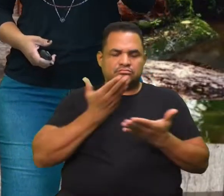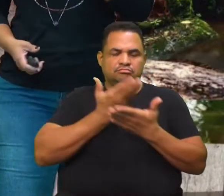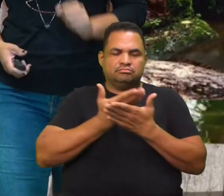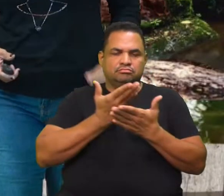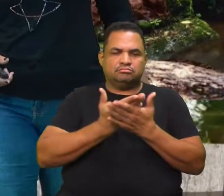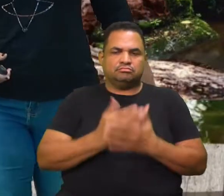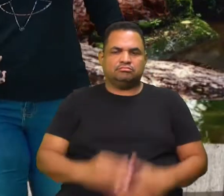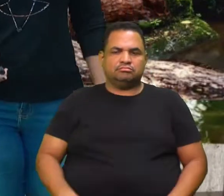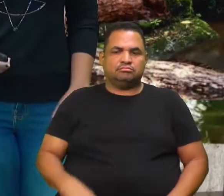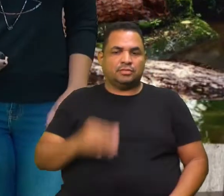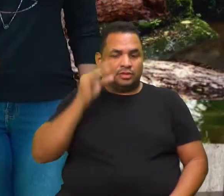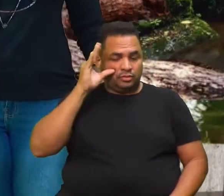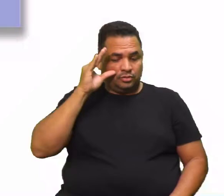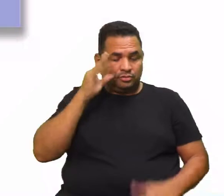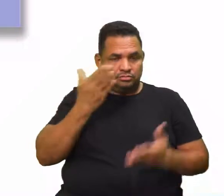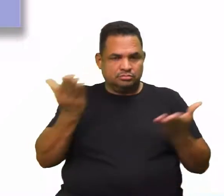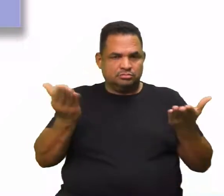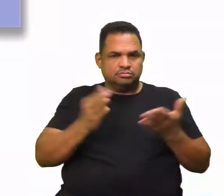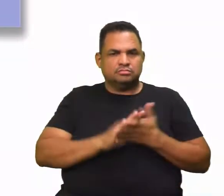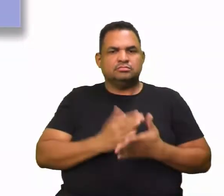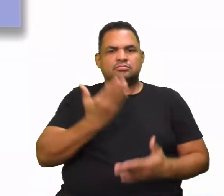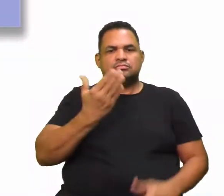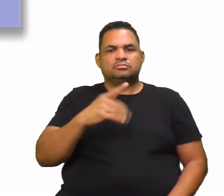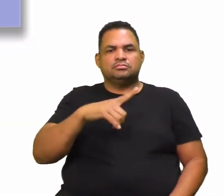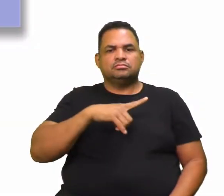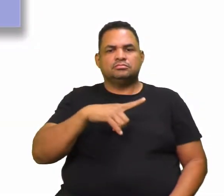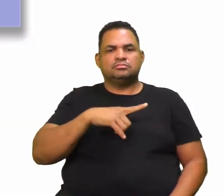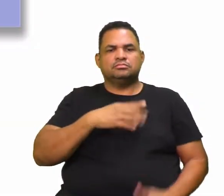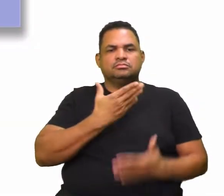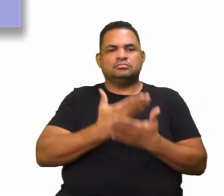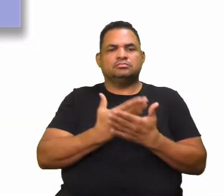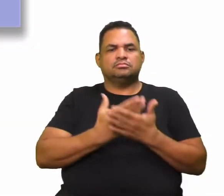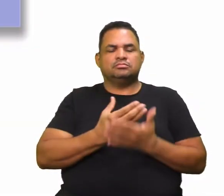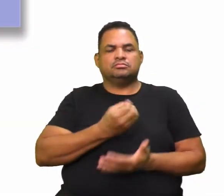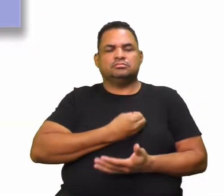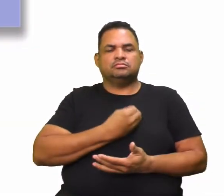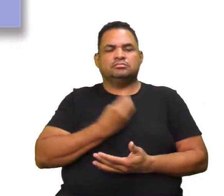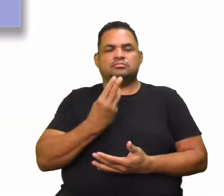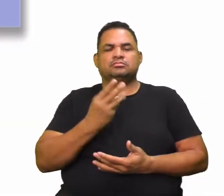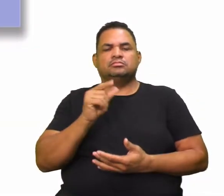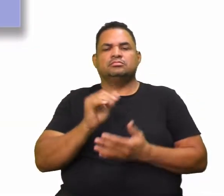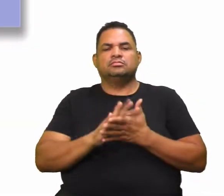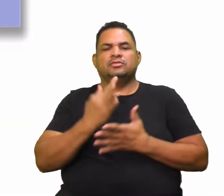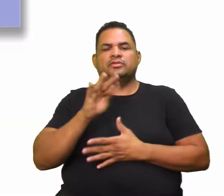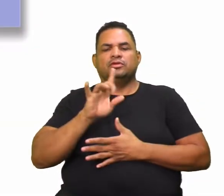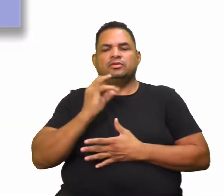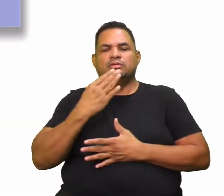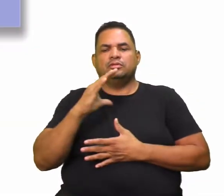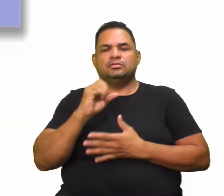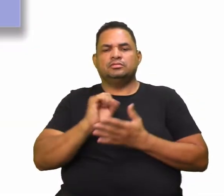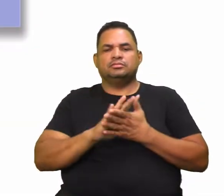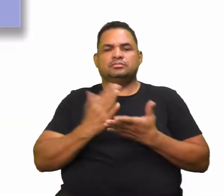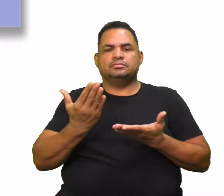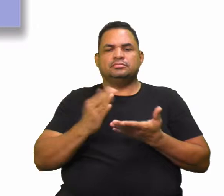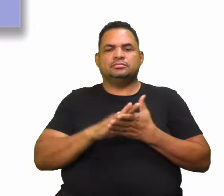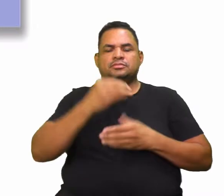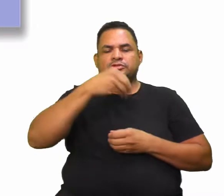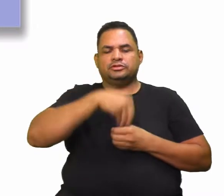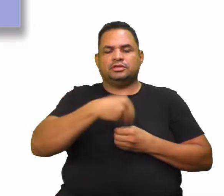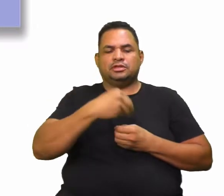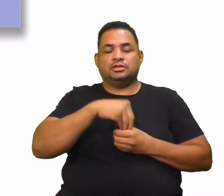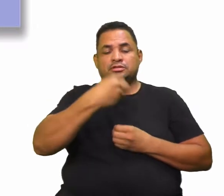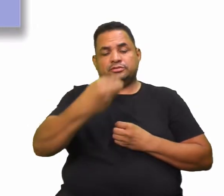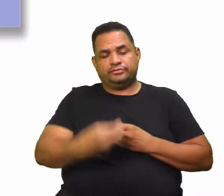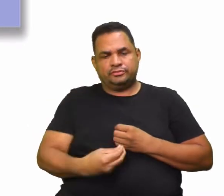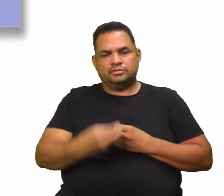Ficou curioso, né? Olha lá no quadro, nós temos aula 35, fecundação, e nós vamos falar de fecundação externa e interna, que teve